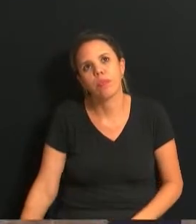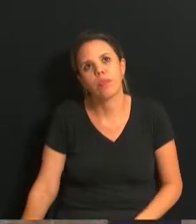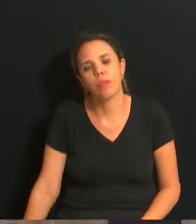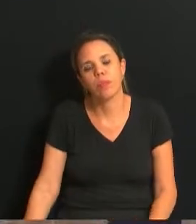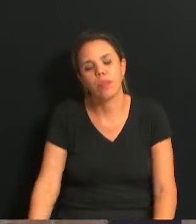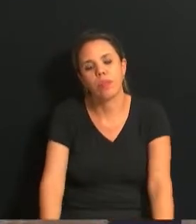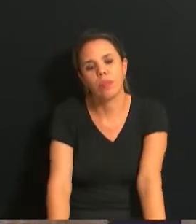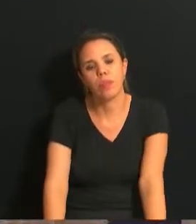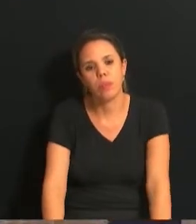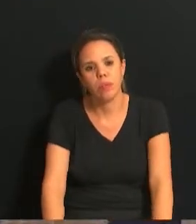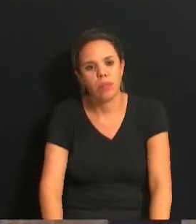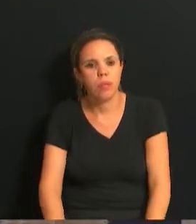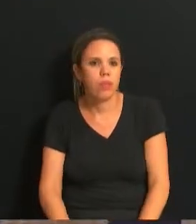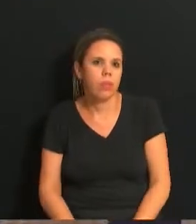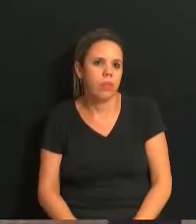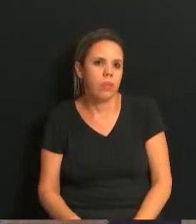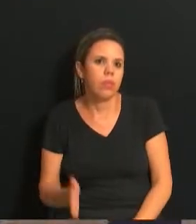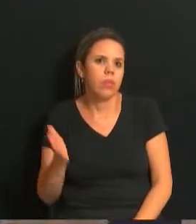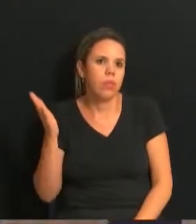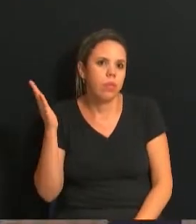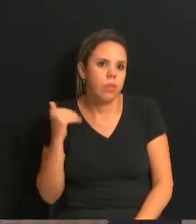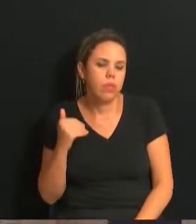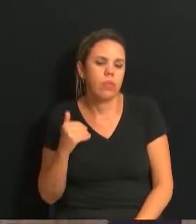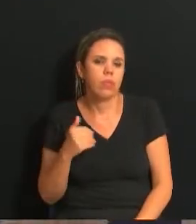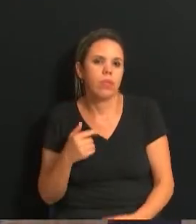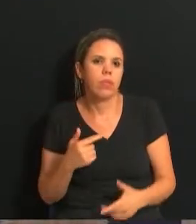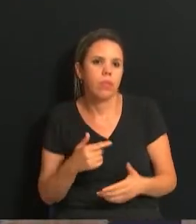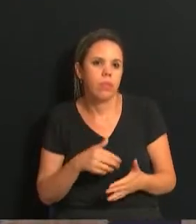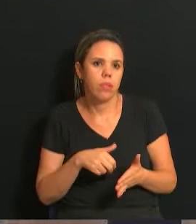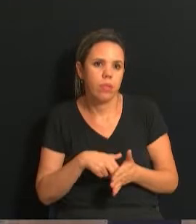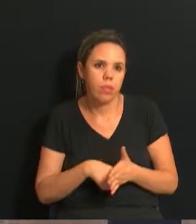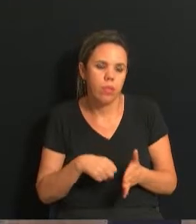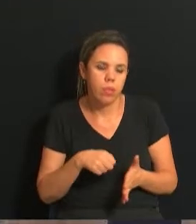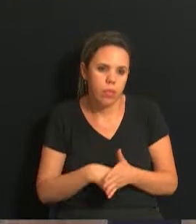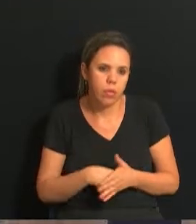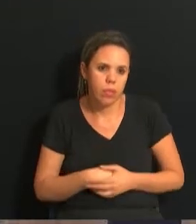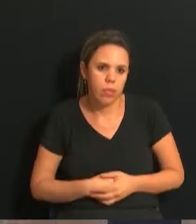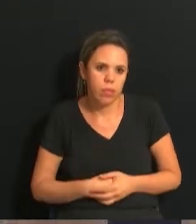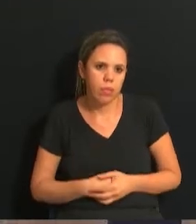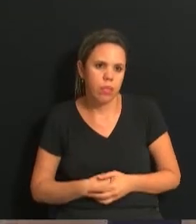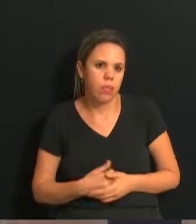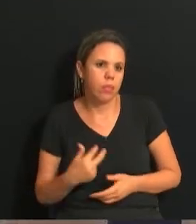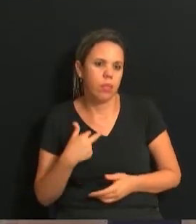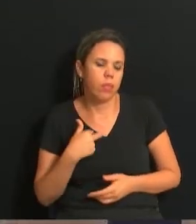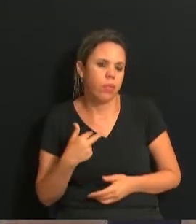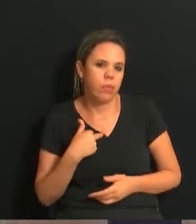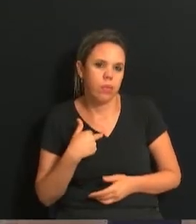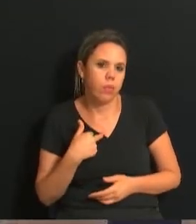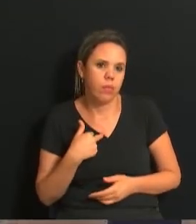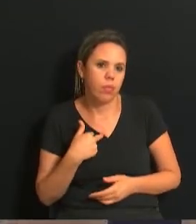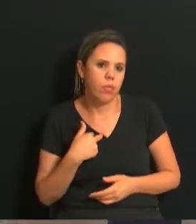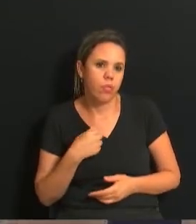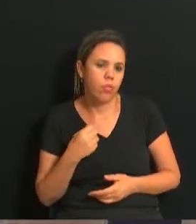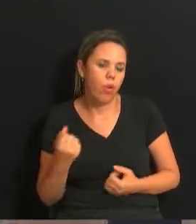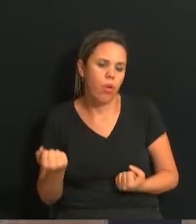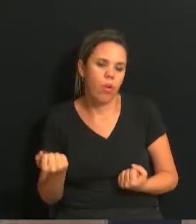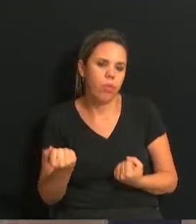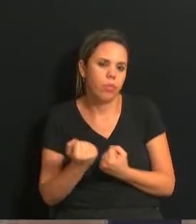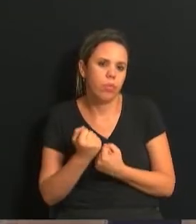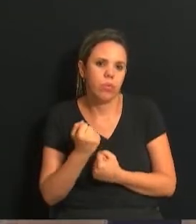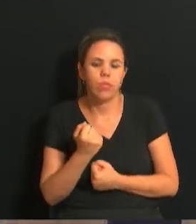os serviços. Então, assim, nós sabemos a causa, mas essa causa, ela não pode servir como álibi para,